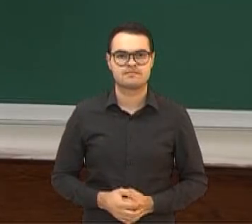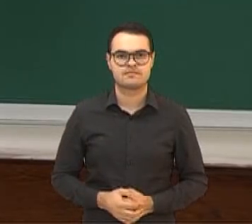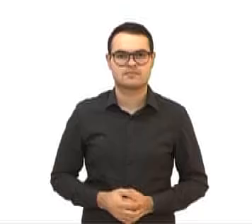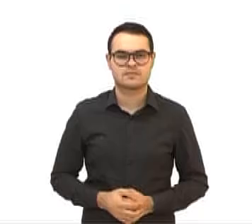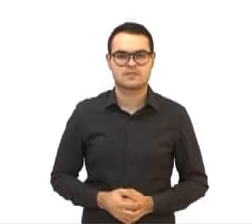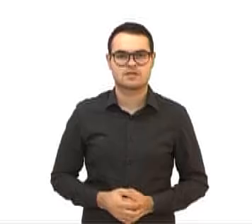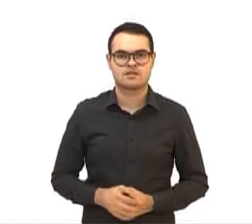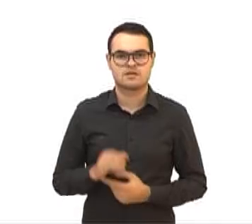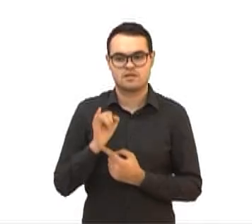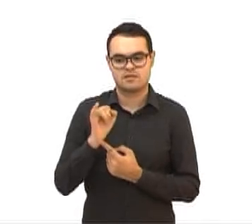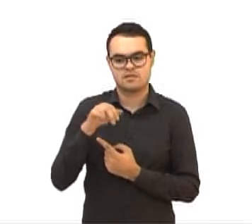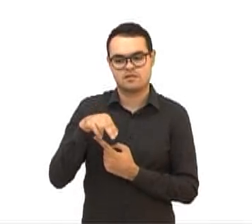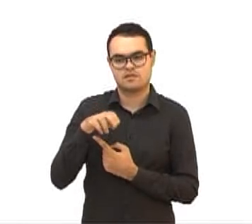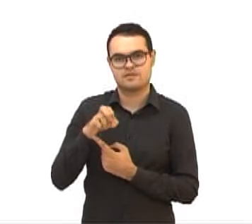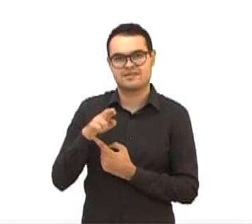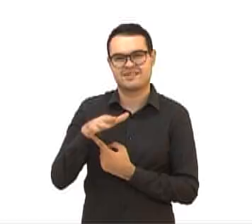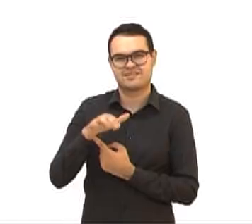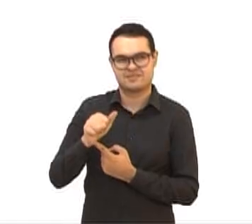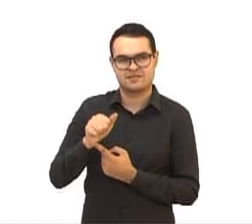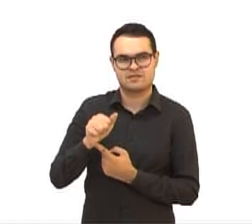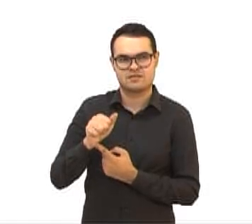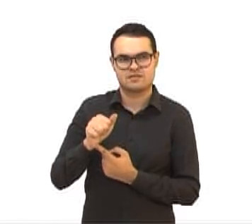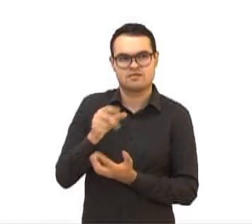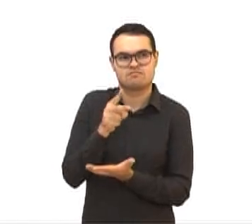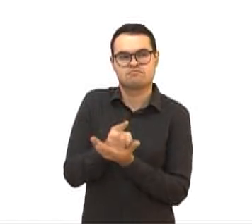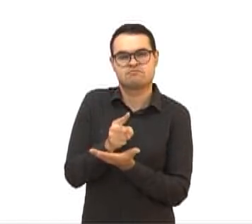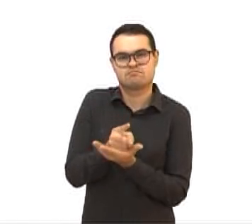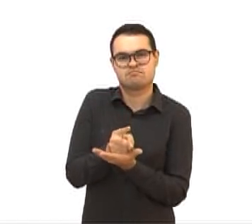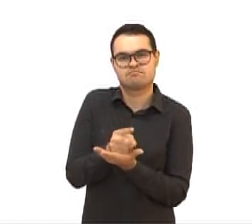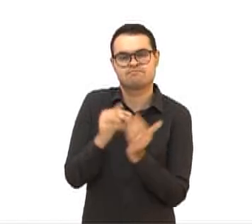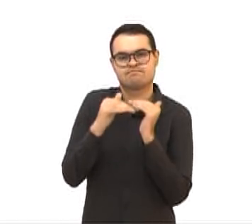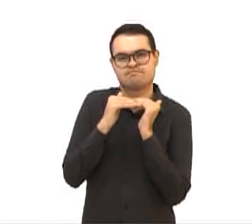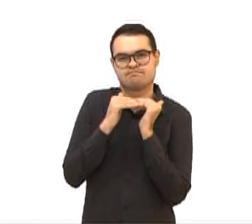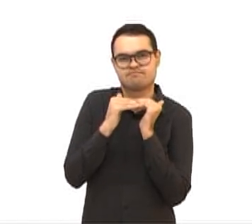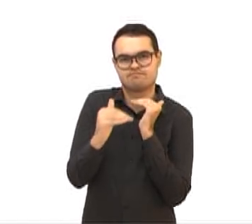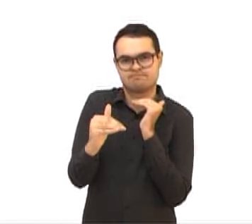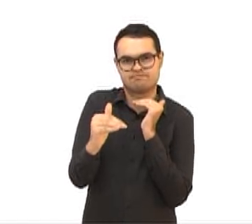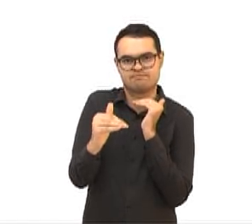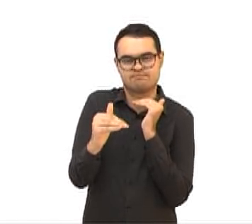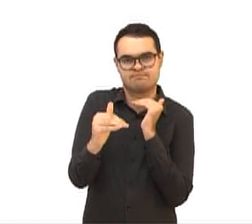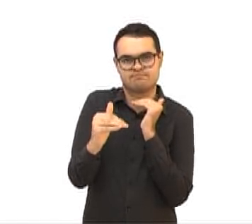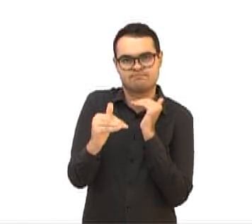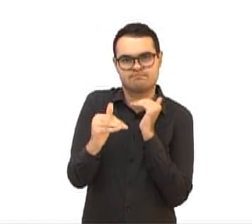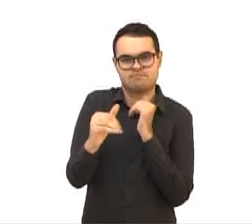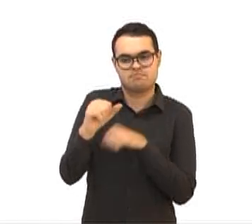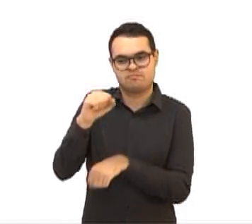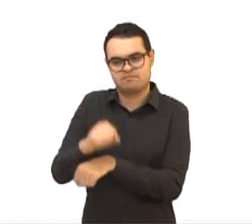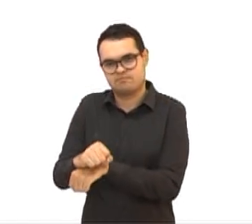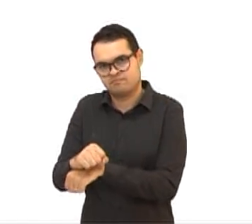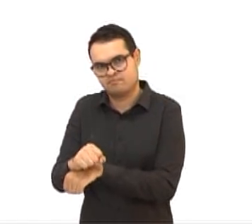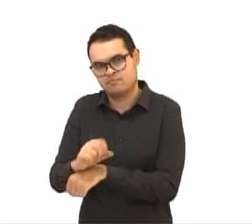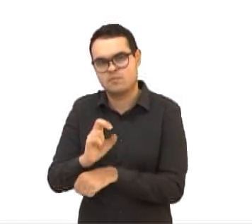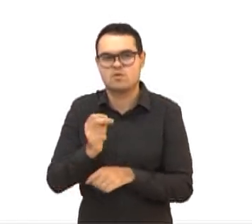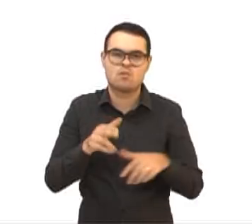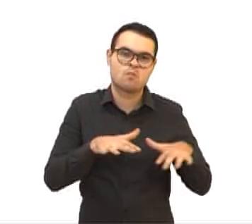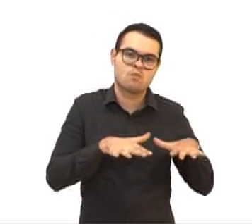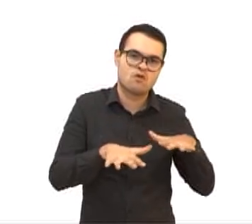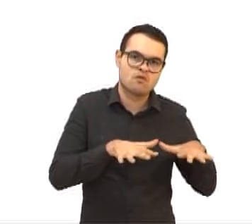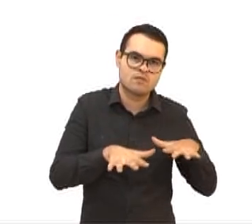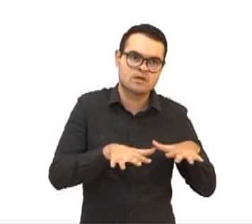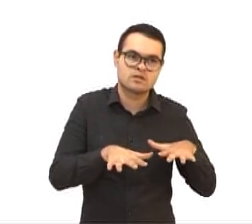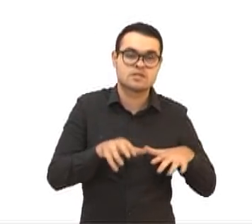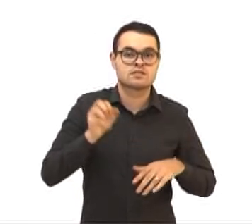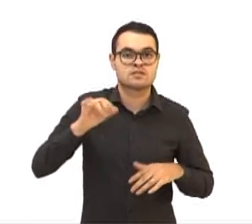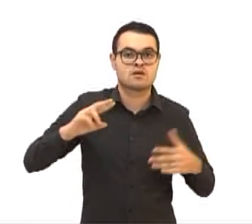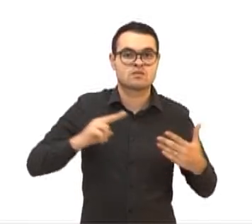A inércia. Uma matéria sempre apresenta a tendência de manter o seu estado, seja de repouso, seja de movimento, a não ser